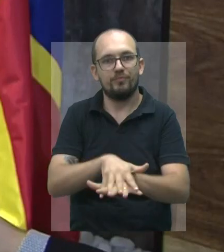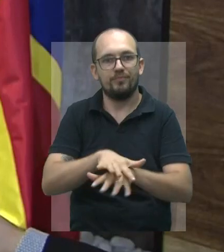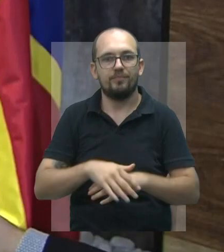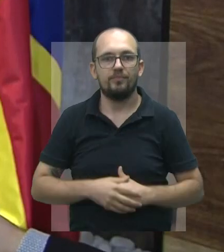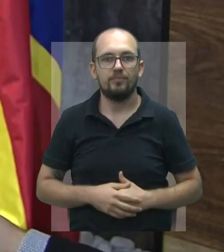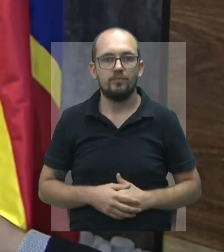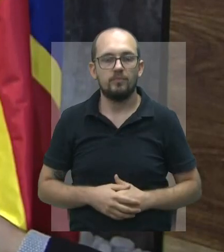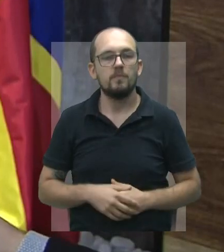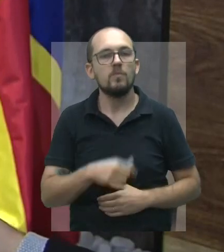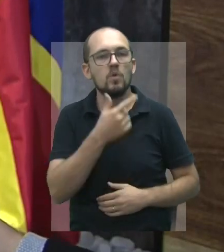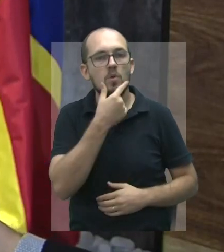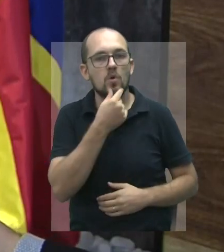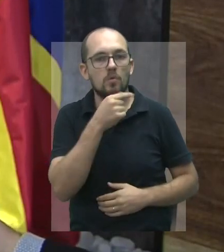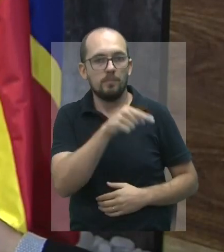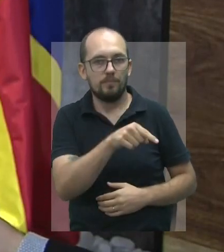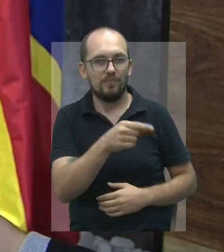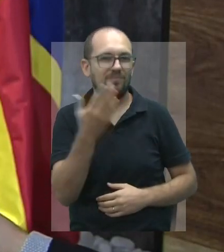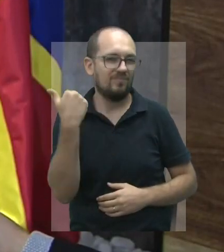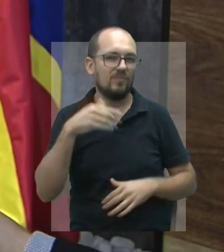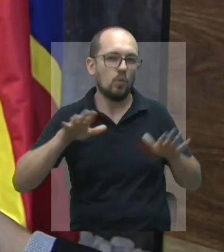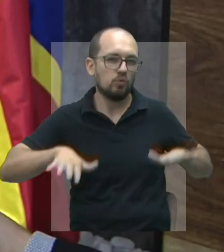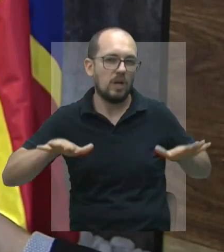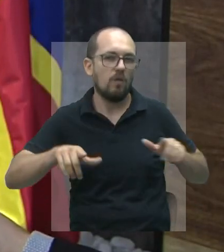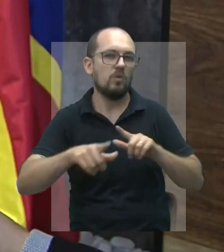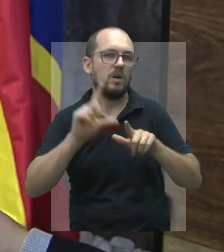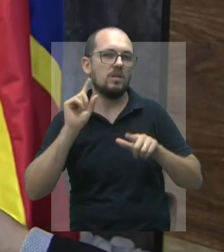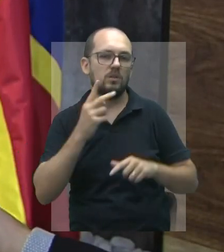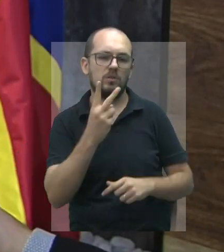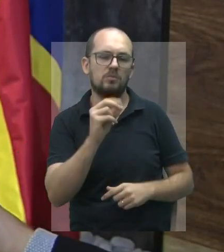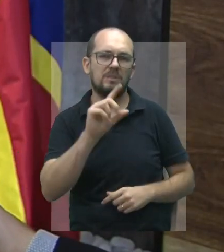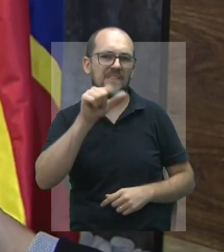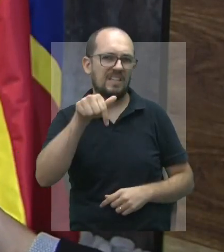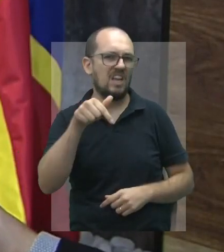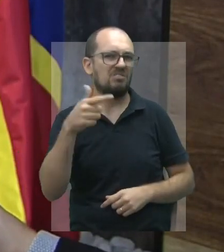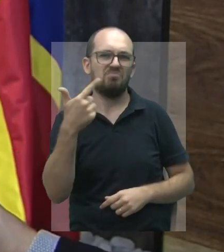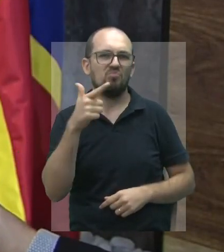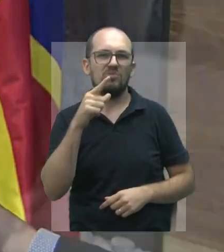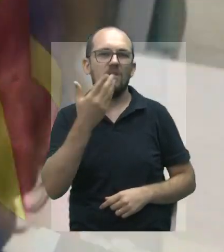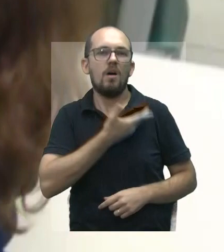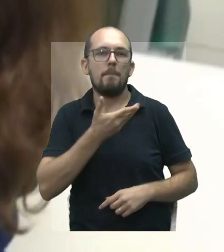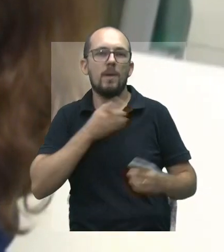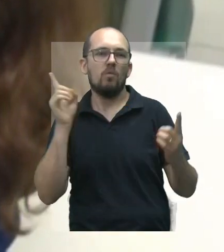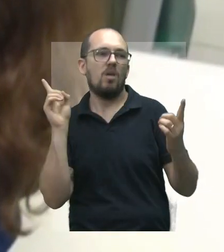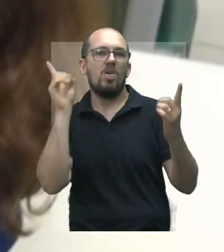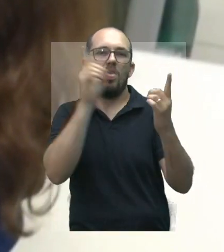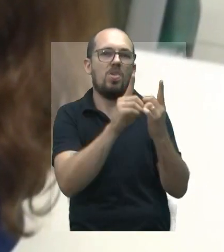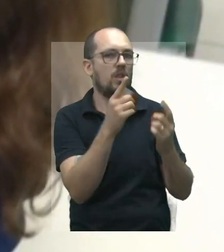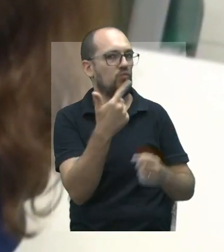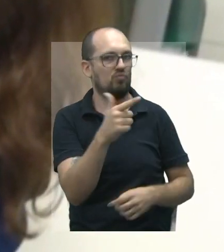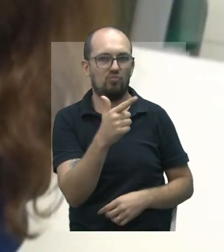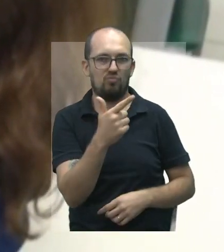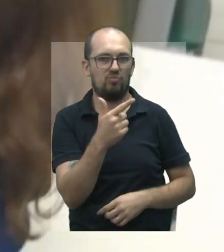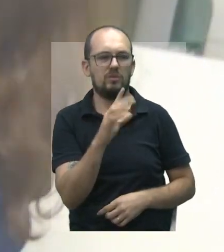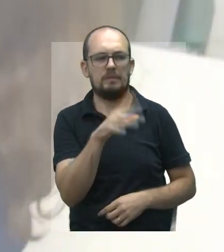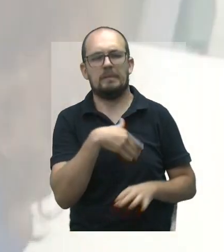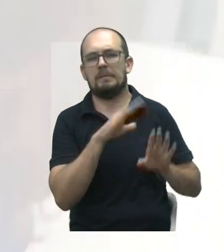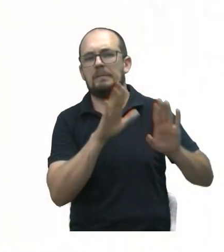O Gustavo, antes, em 2017, dificilmente um amigo se aproximava dele. Atualmente, as